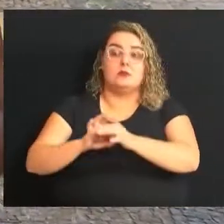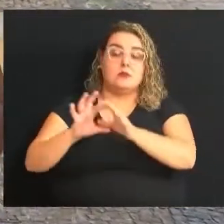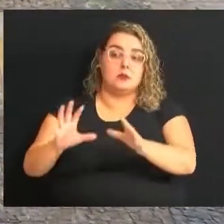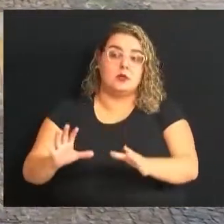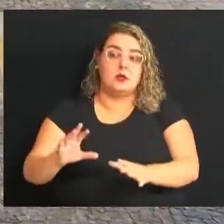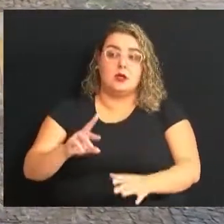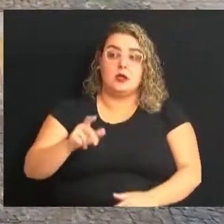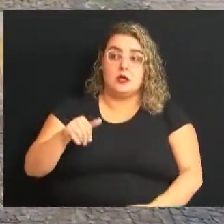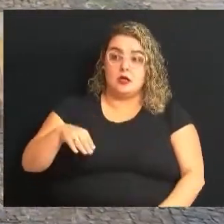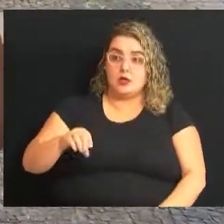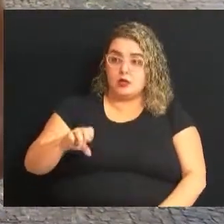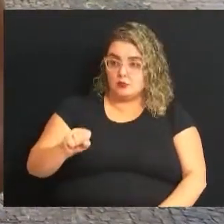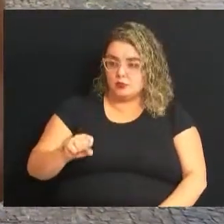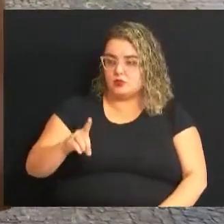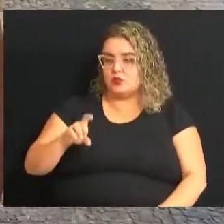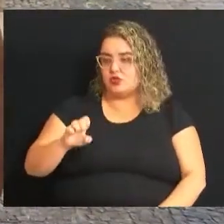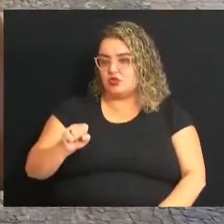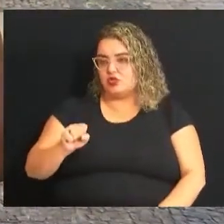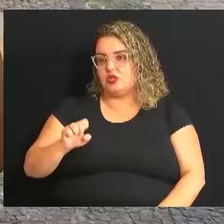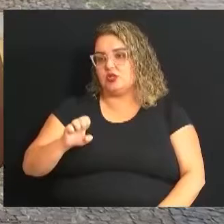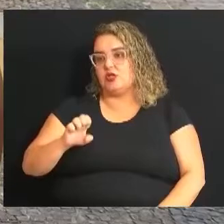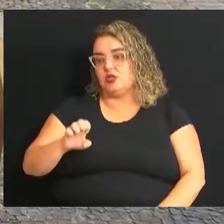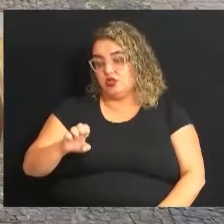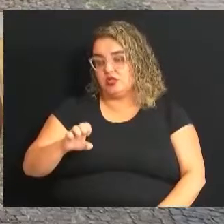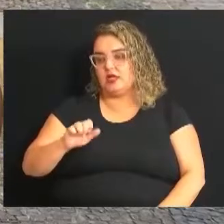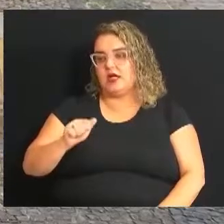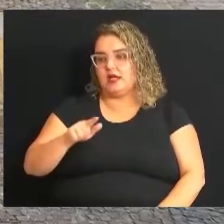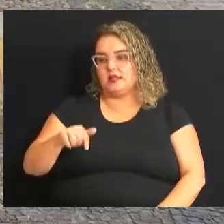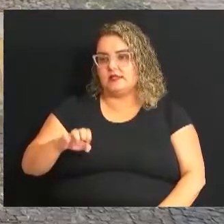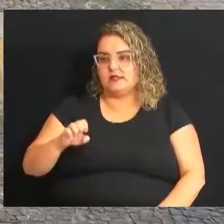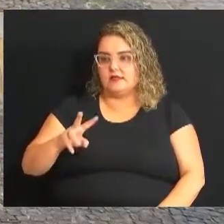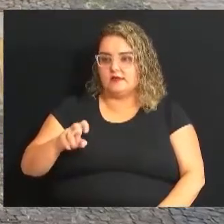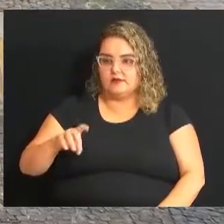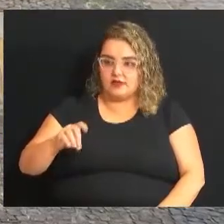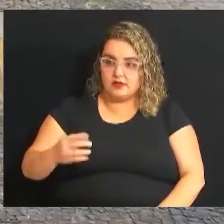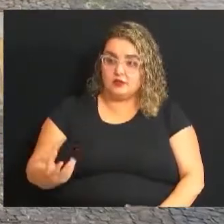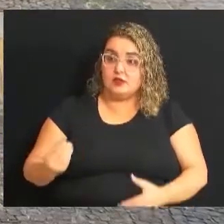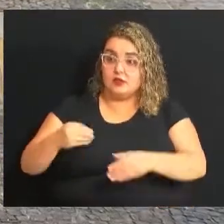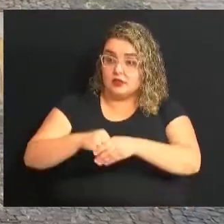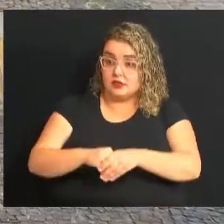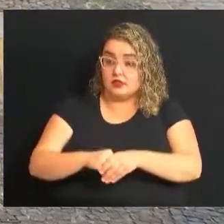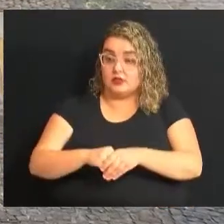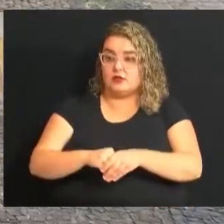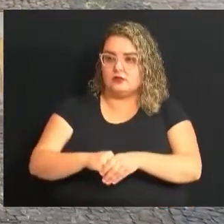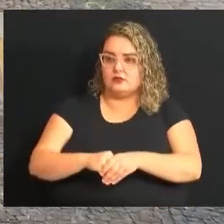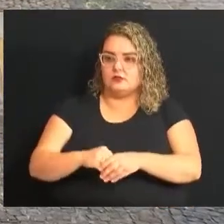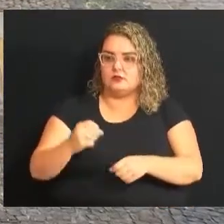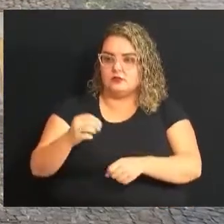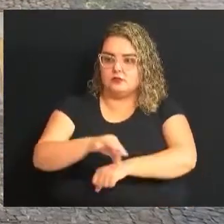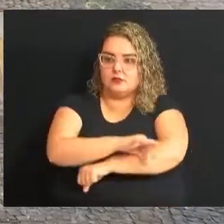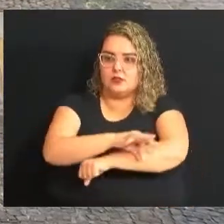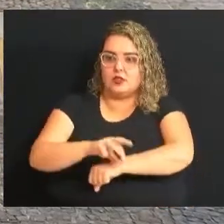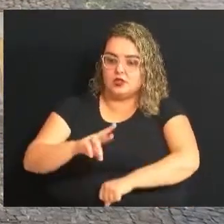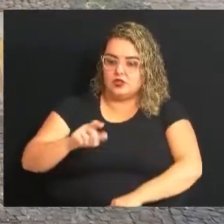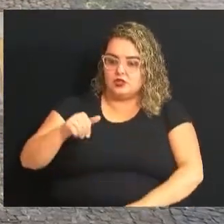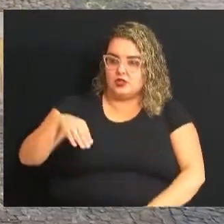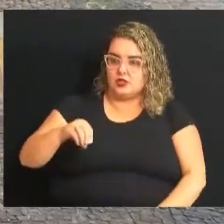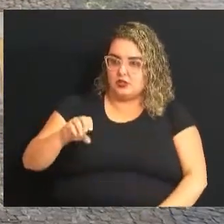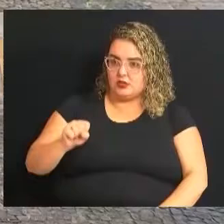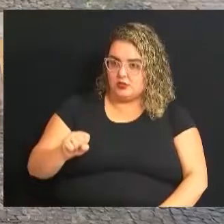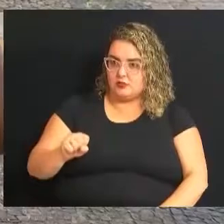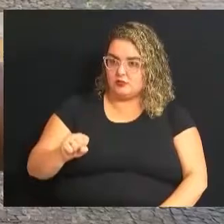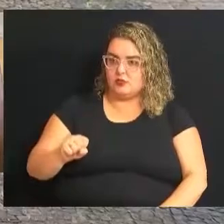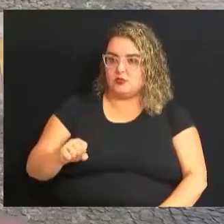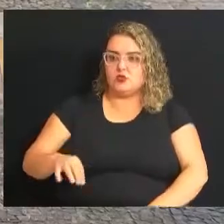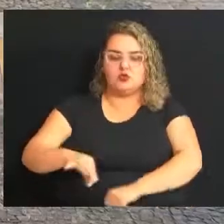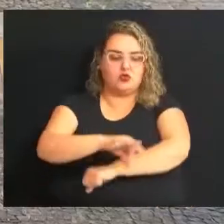Azevedo. Então, por muitos anos, a gente encontrava dentro da arquitetura a presença de Ramos de Azevedo como arquiteto